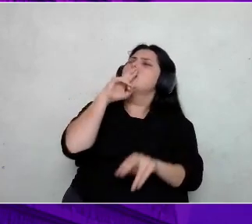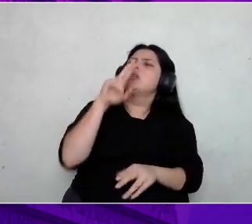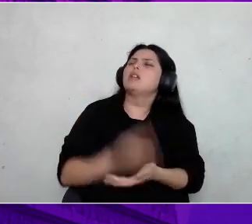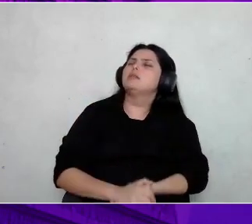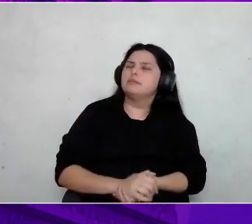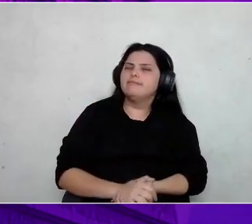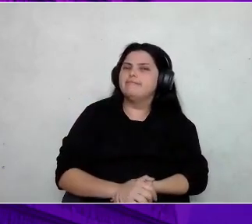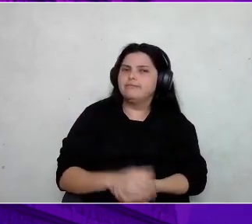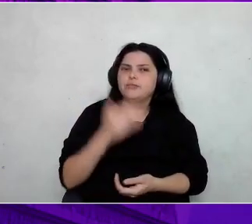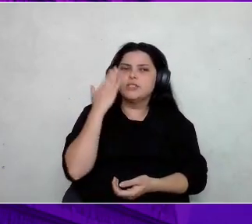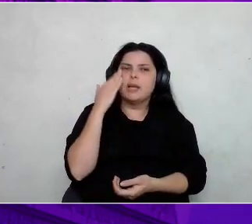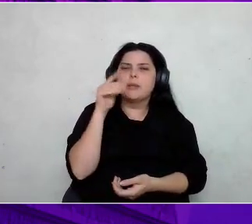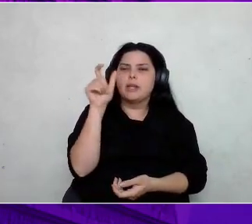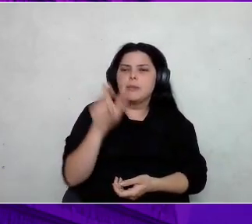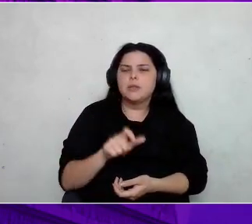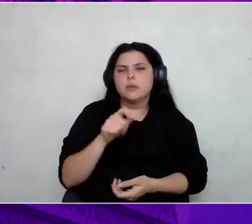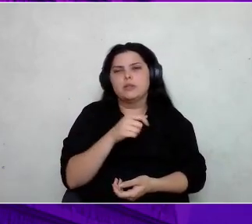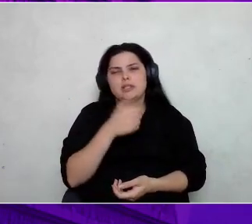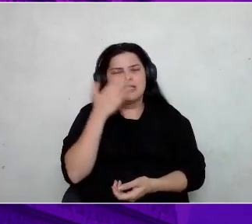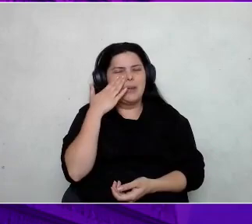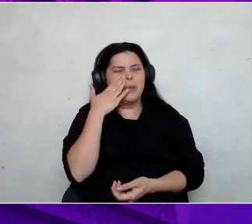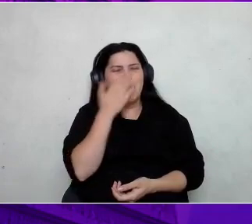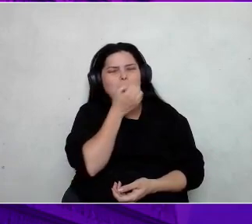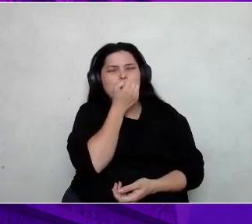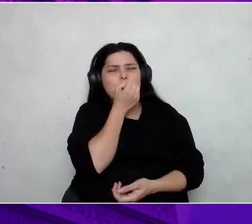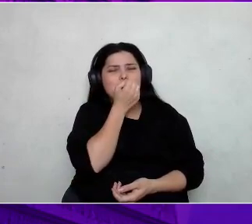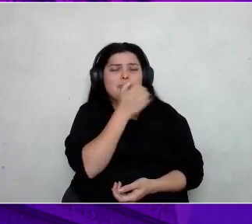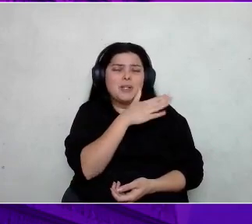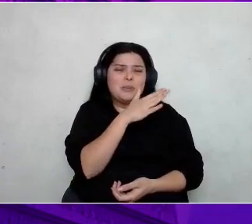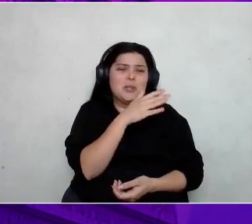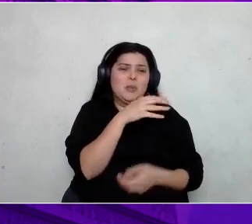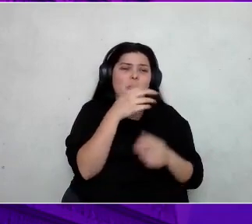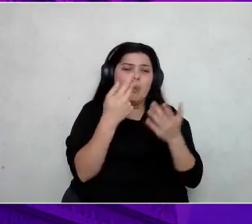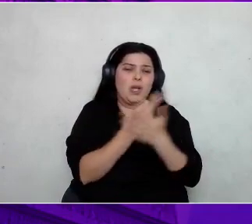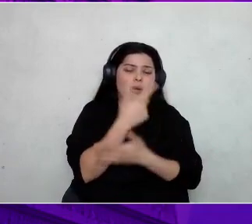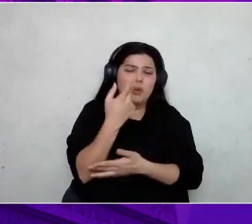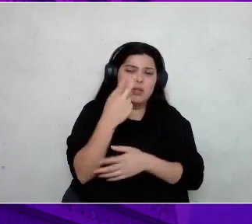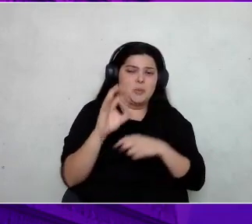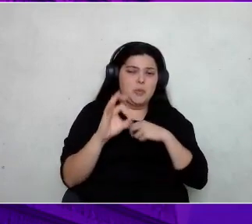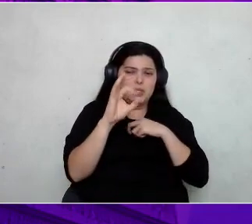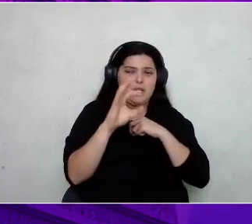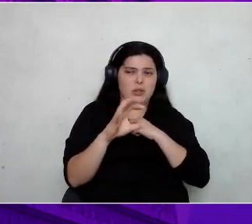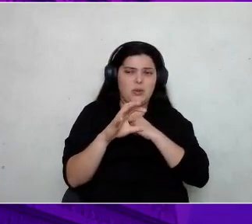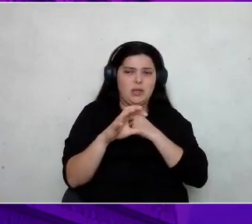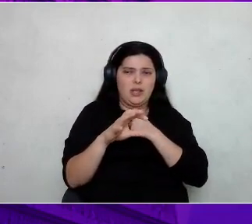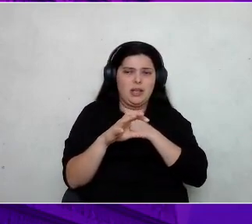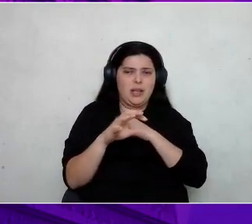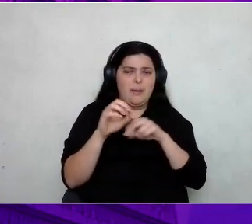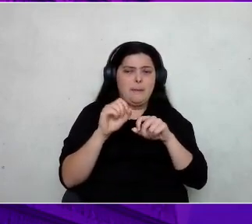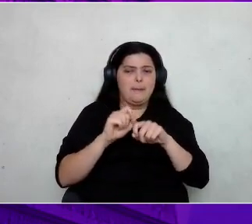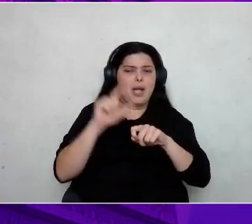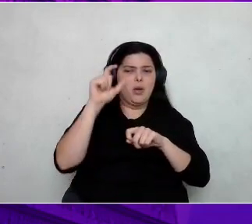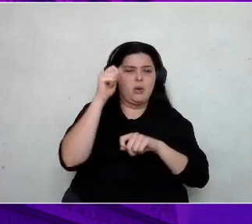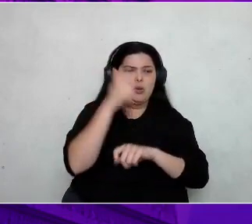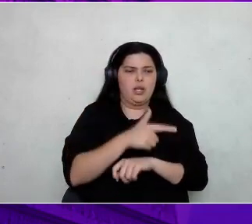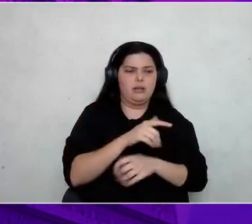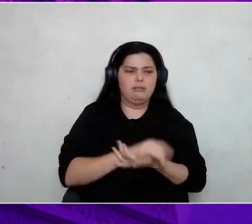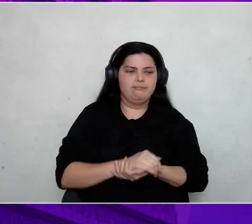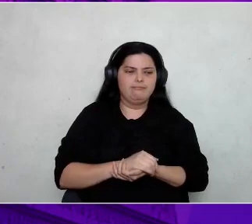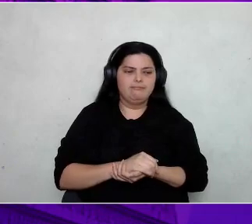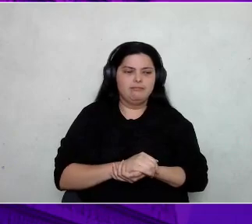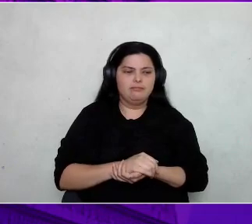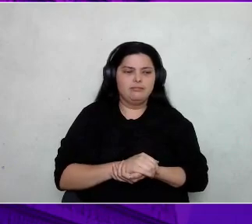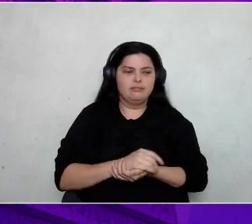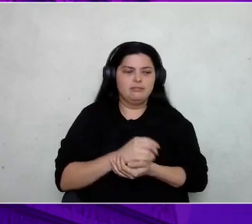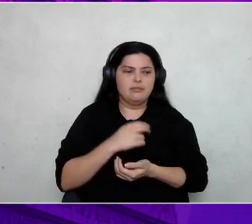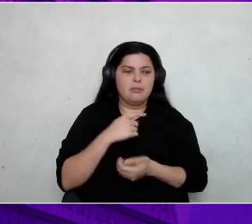melhor de todas. Vocês sabem que o erro que vocês têm naquele 2% é maior do que o 2%. Mas não deixa de ser alguma